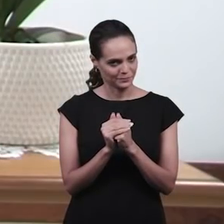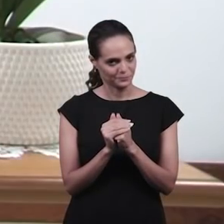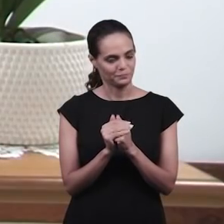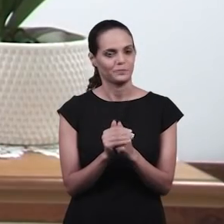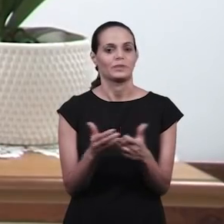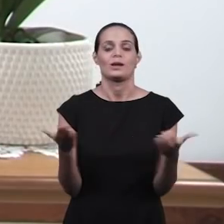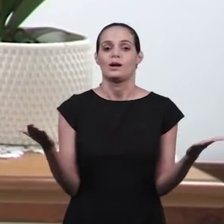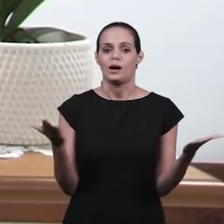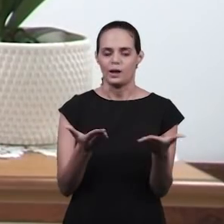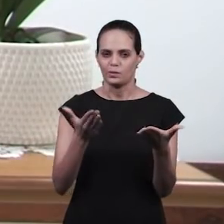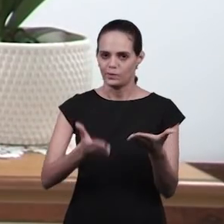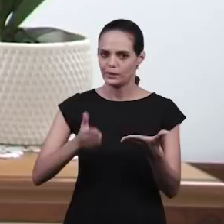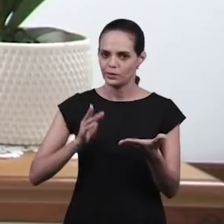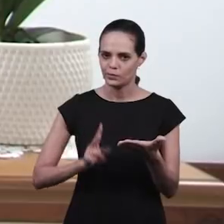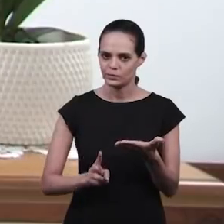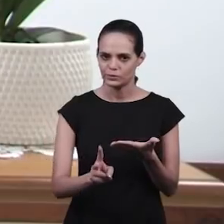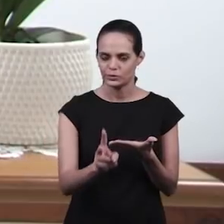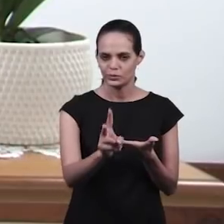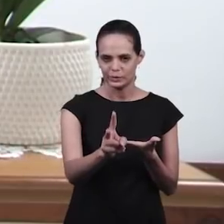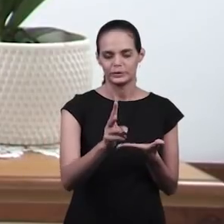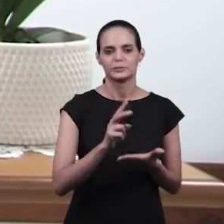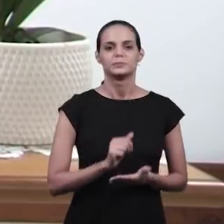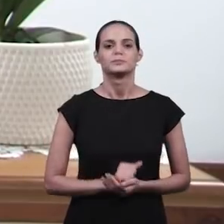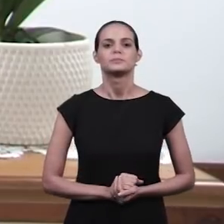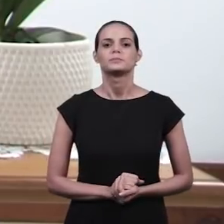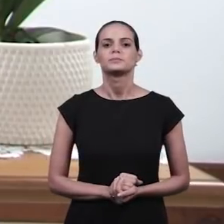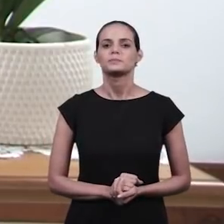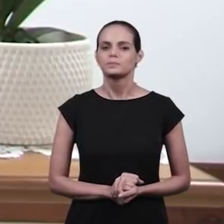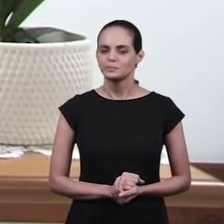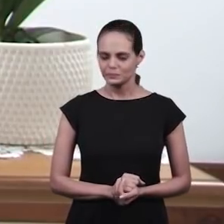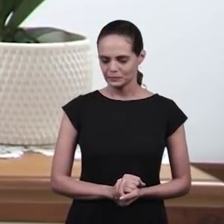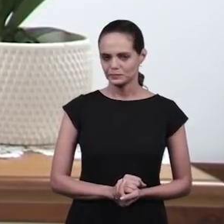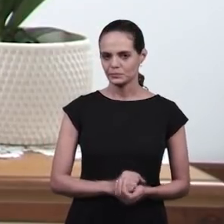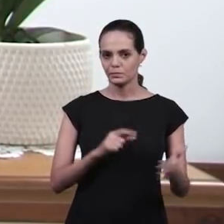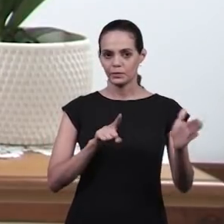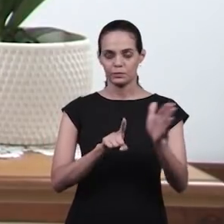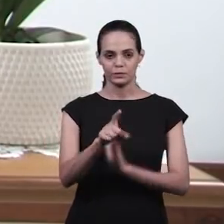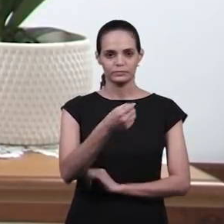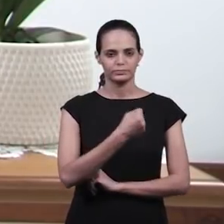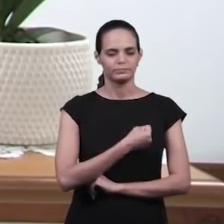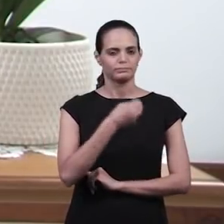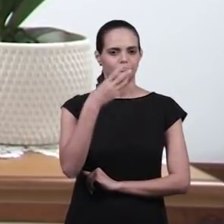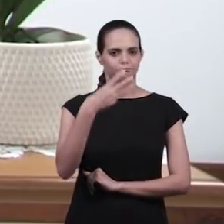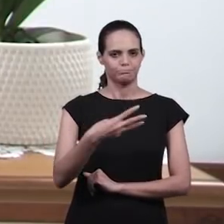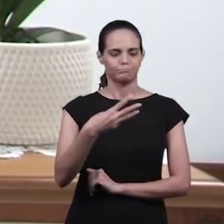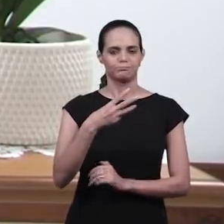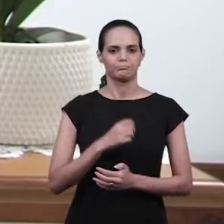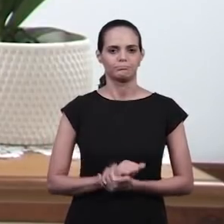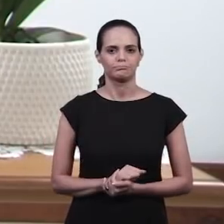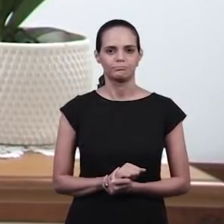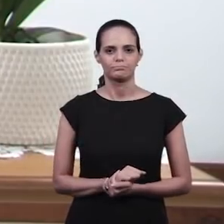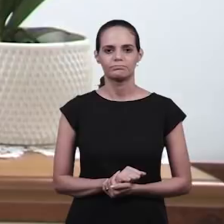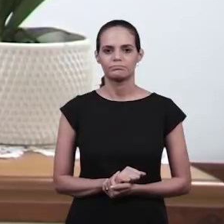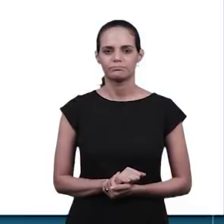Amém, meus irmãos? Então, agora, na nossa sequência, o segundo bloco, vamos para a pergunta de número